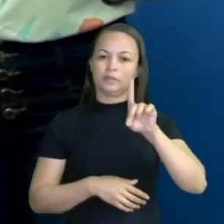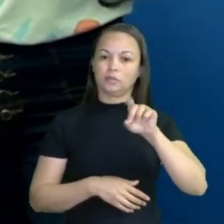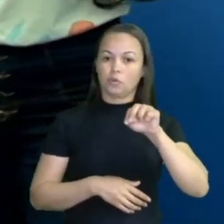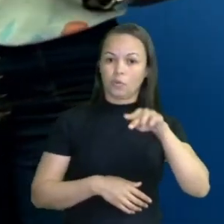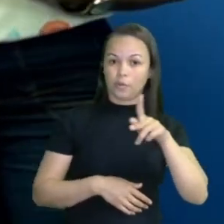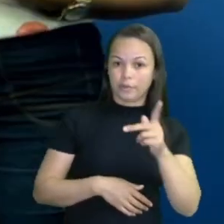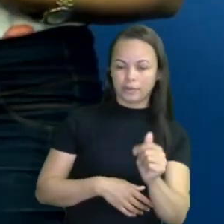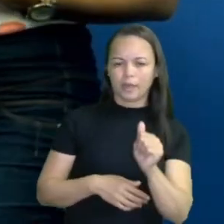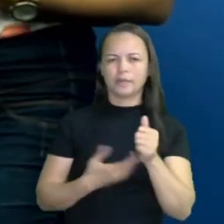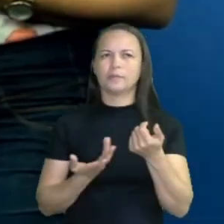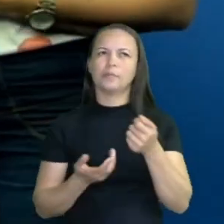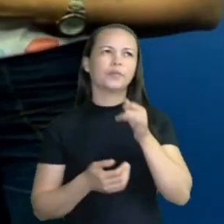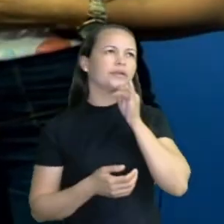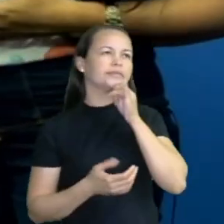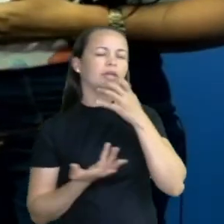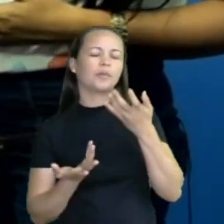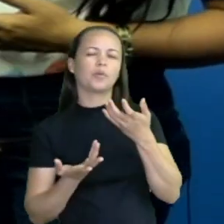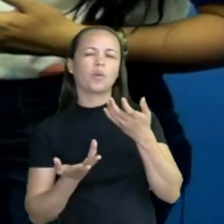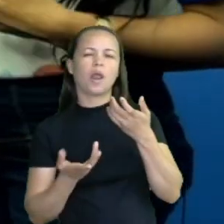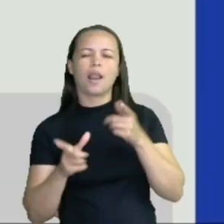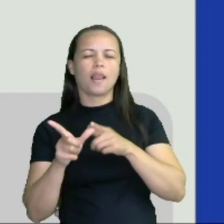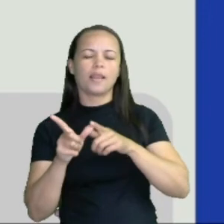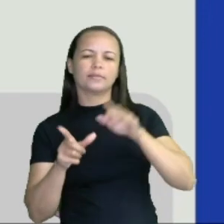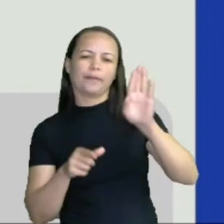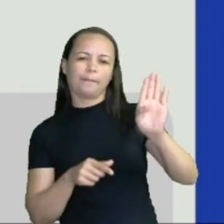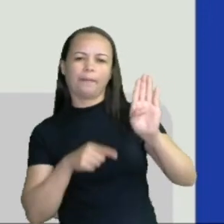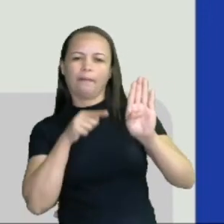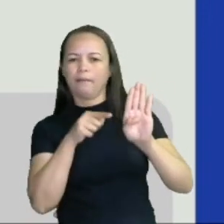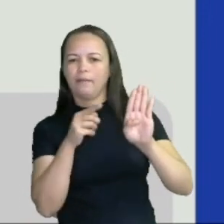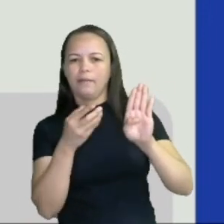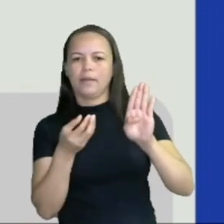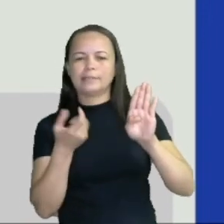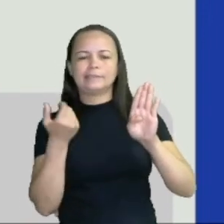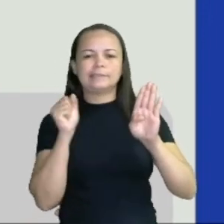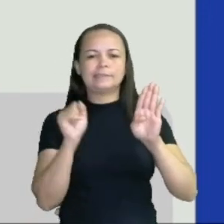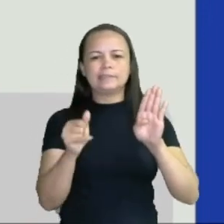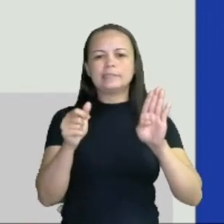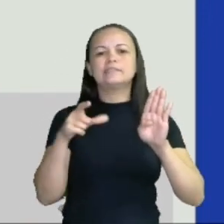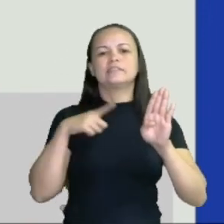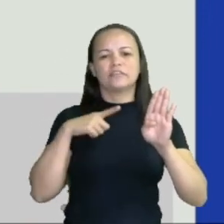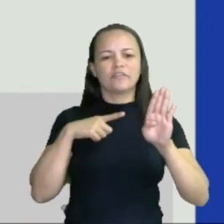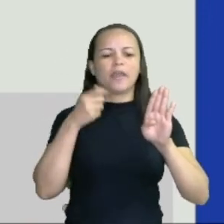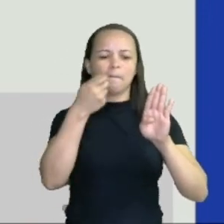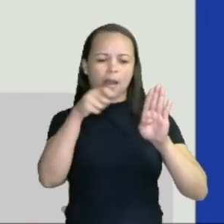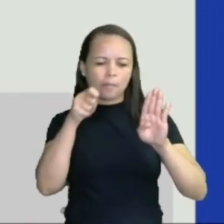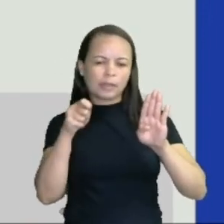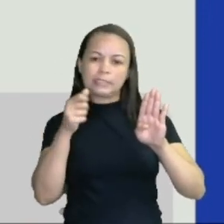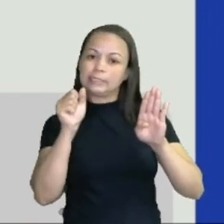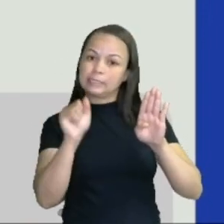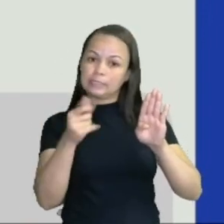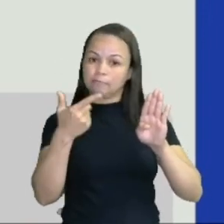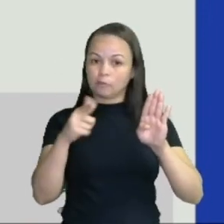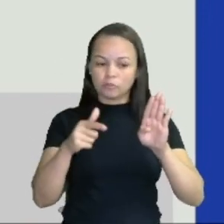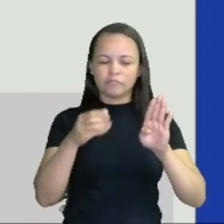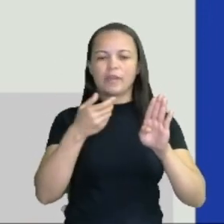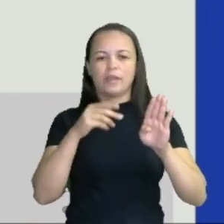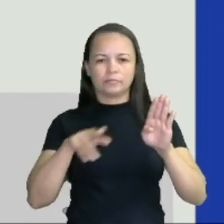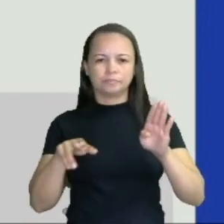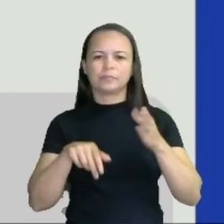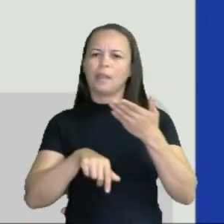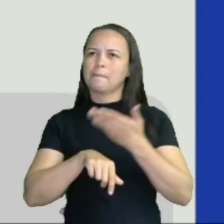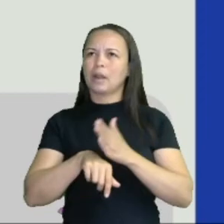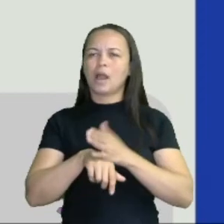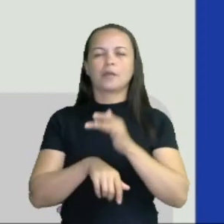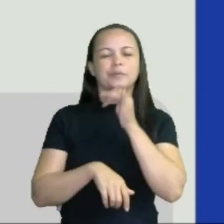deu a letra B, então você vai pensar, né? O nome de cor com a letra B. Se não tiver, não coloca. Se tiver, coloca branco, por exemplo. Nome